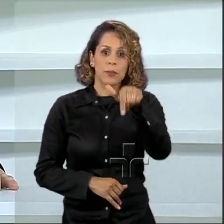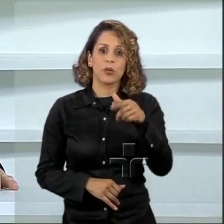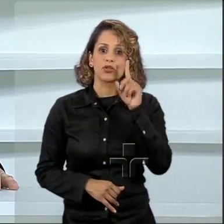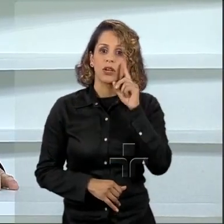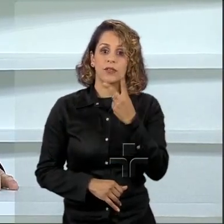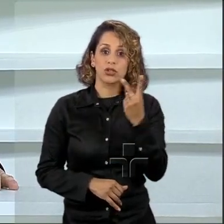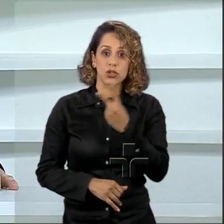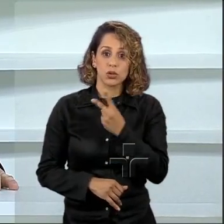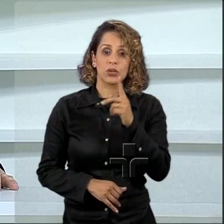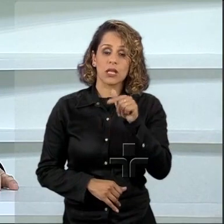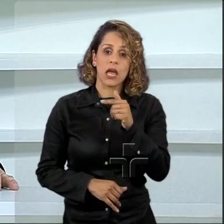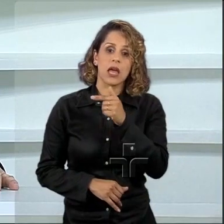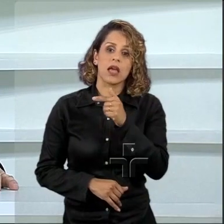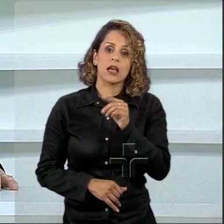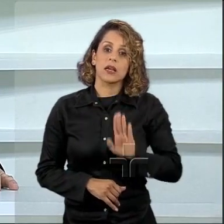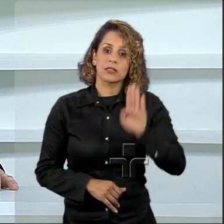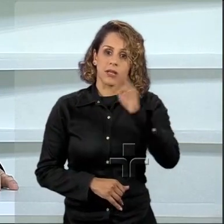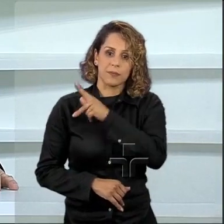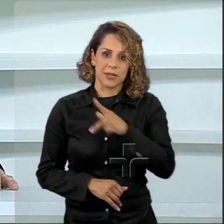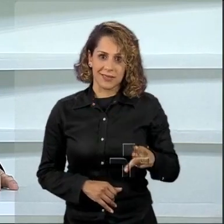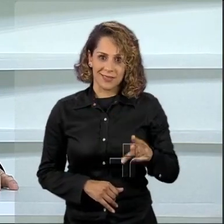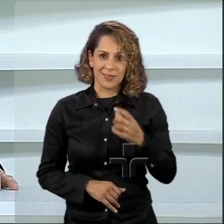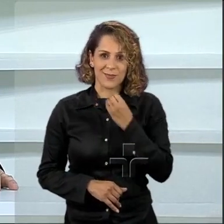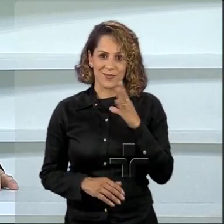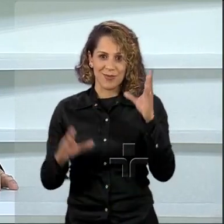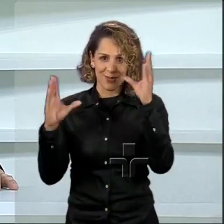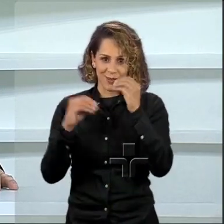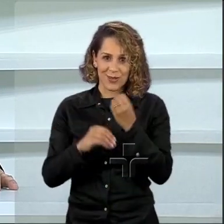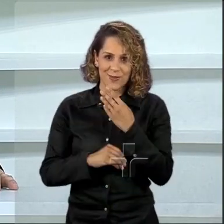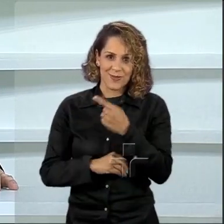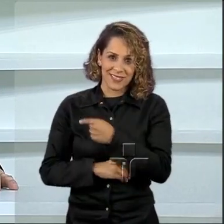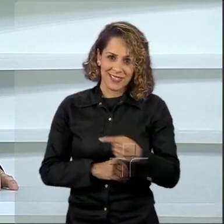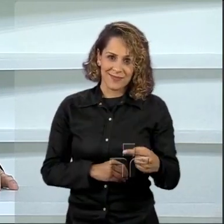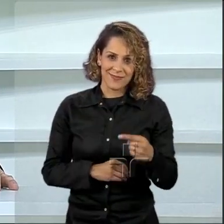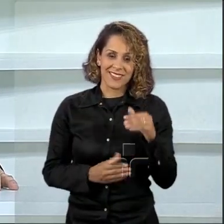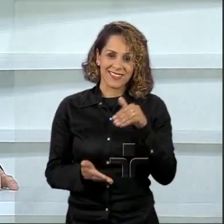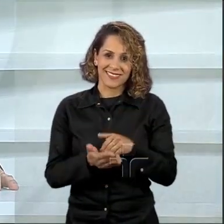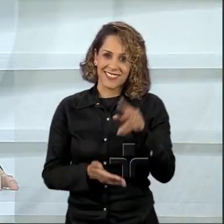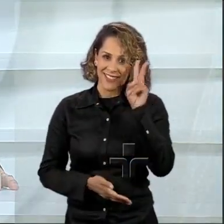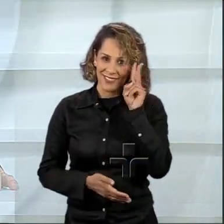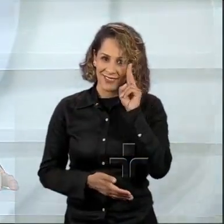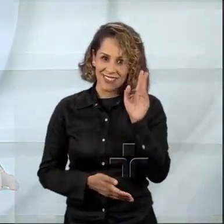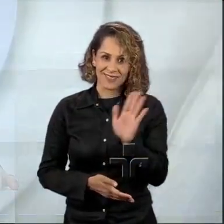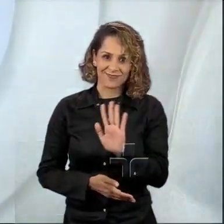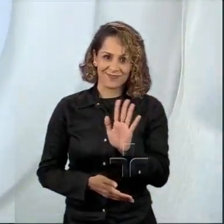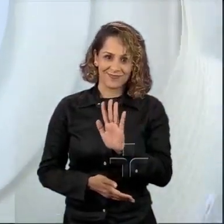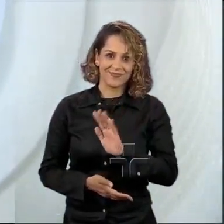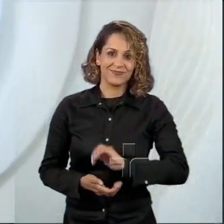presidência. Boa noite, boa semana e até segunda-feira.